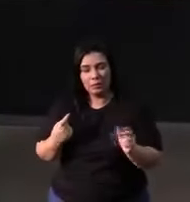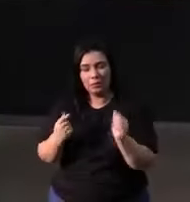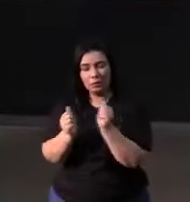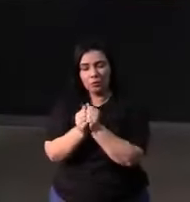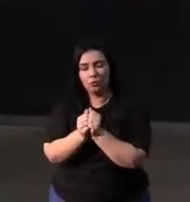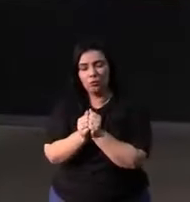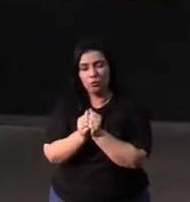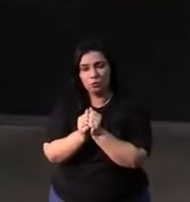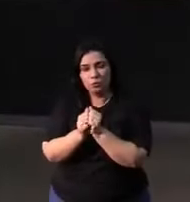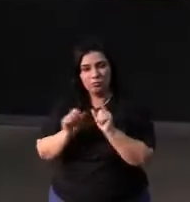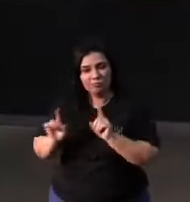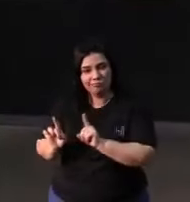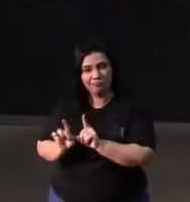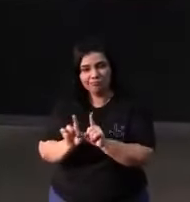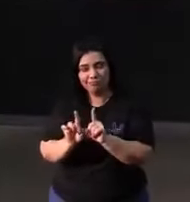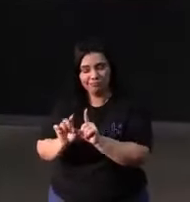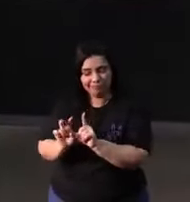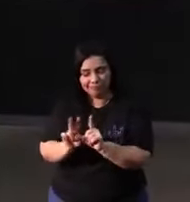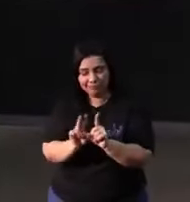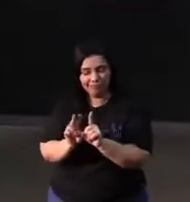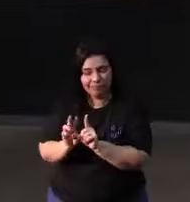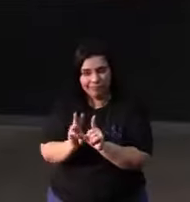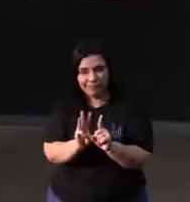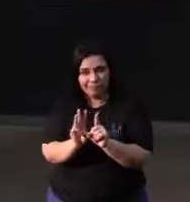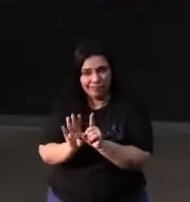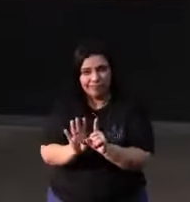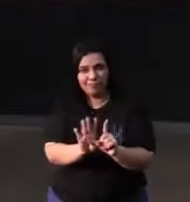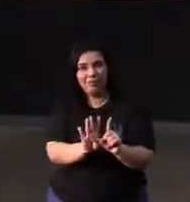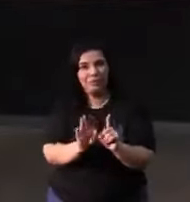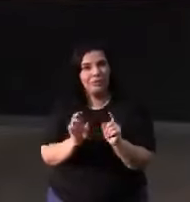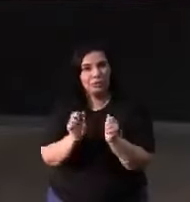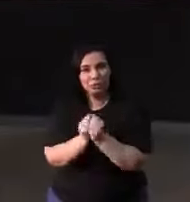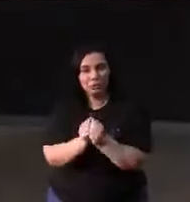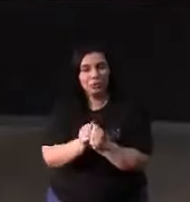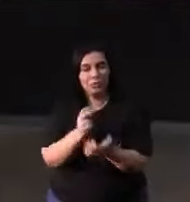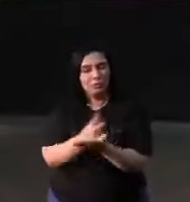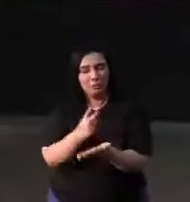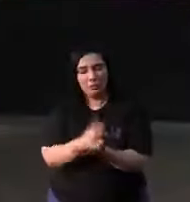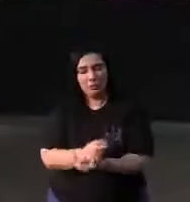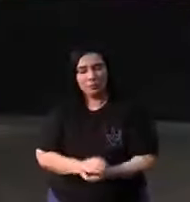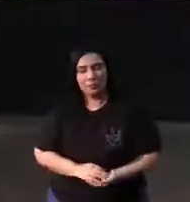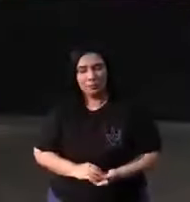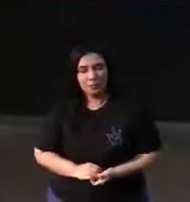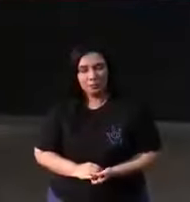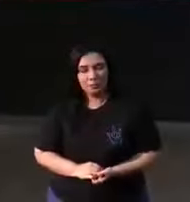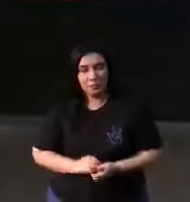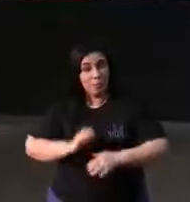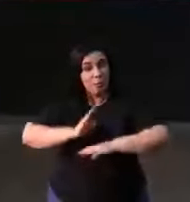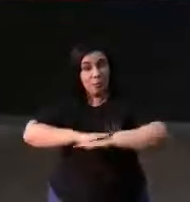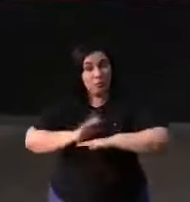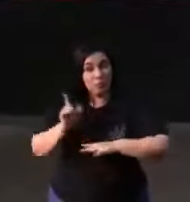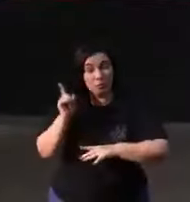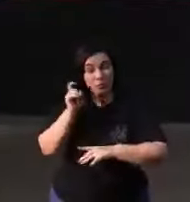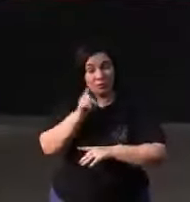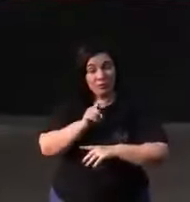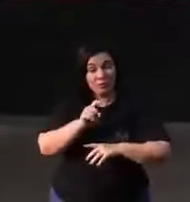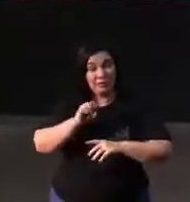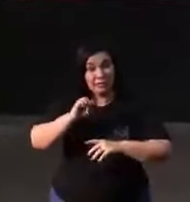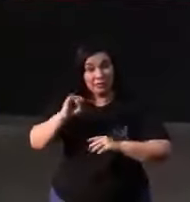Senhor vai colocar no teu caminho para estar com você nos dias difíceis, nos dias de luta. Então, se você está na